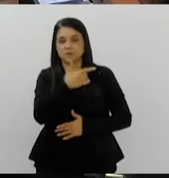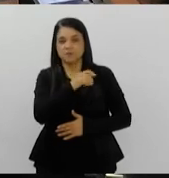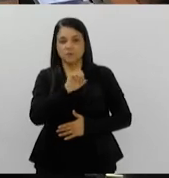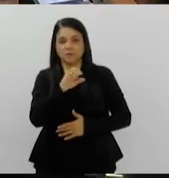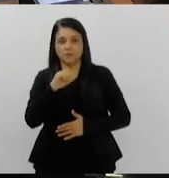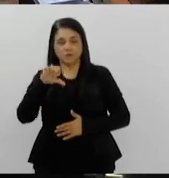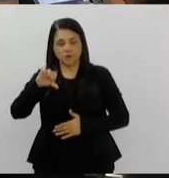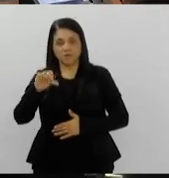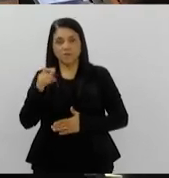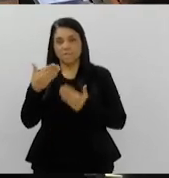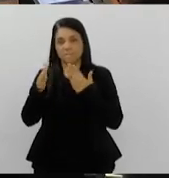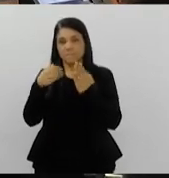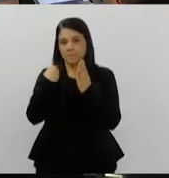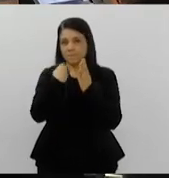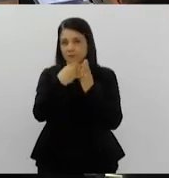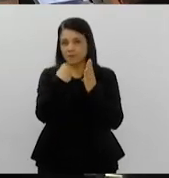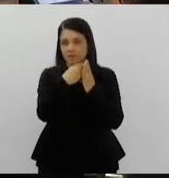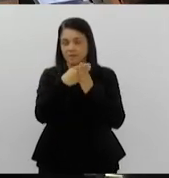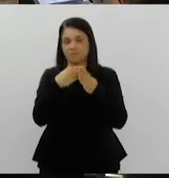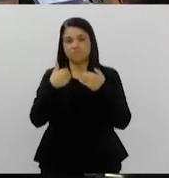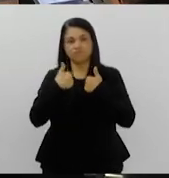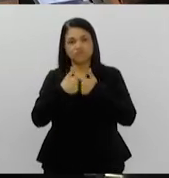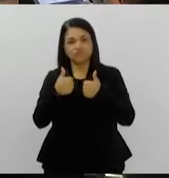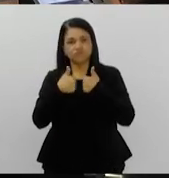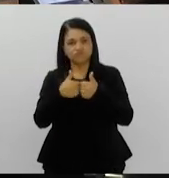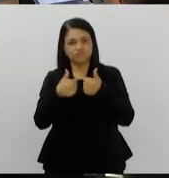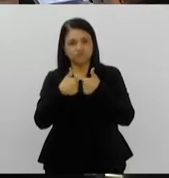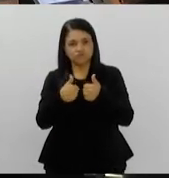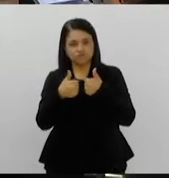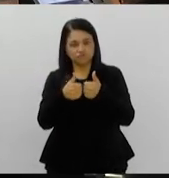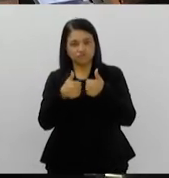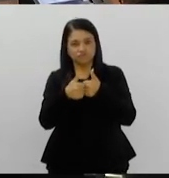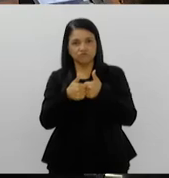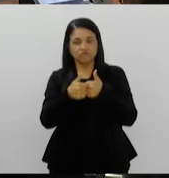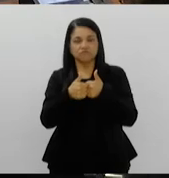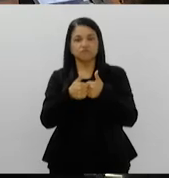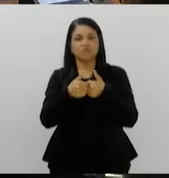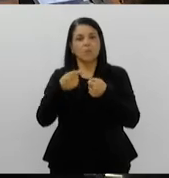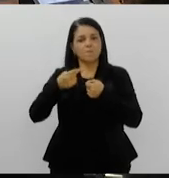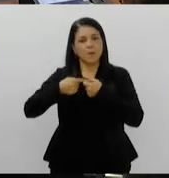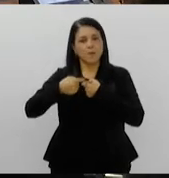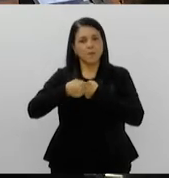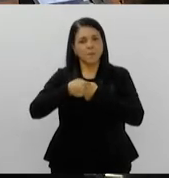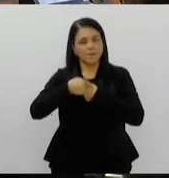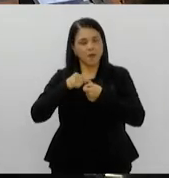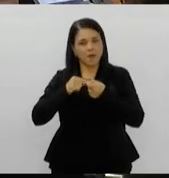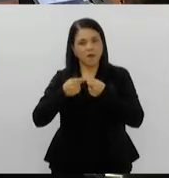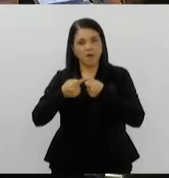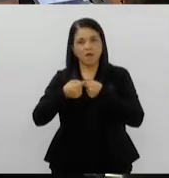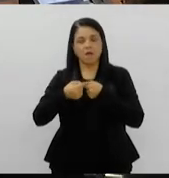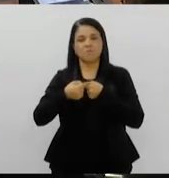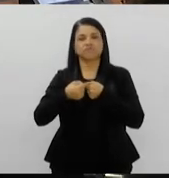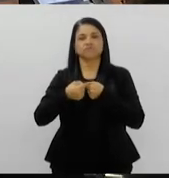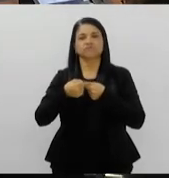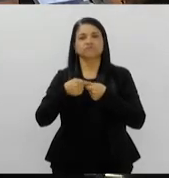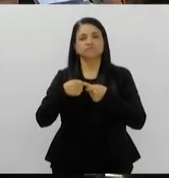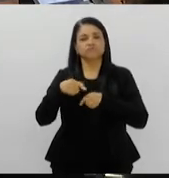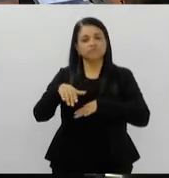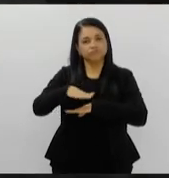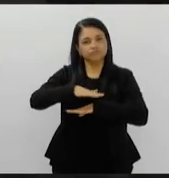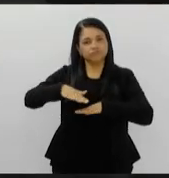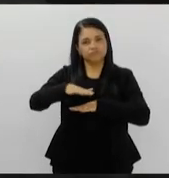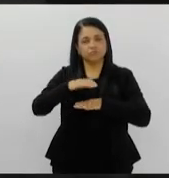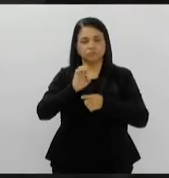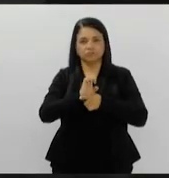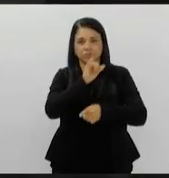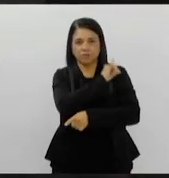bilhete único nos serviços de transporte coletivo intermunicipal de passageiros na região metropolitana do